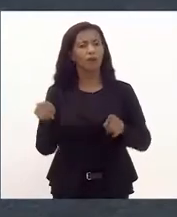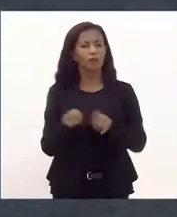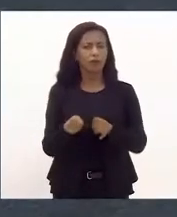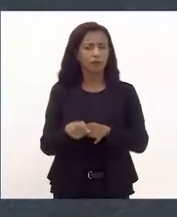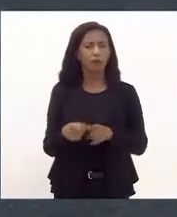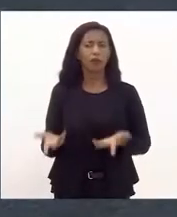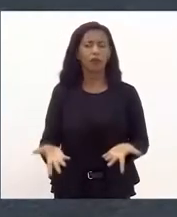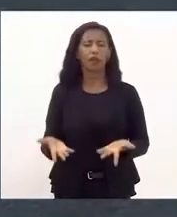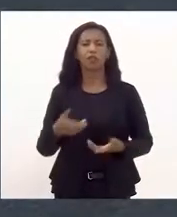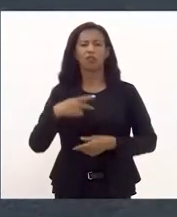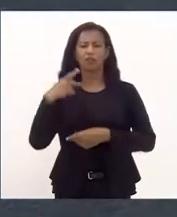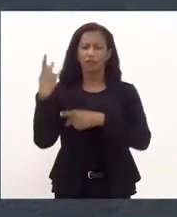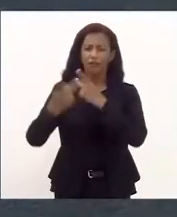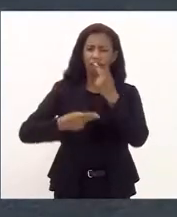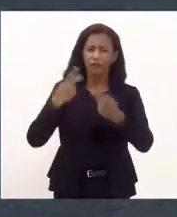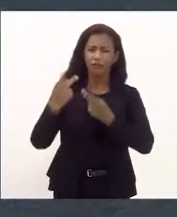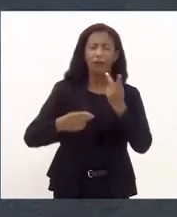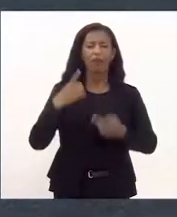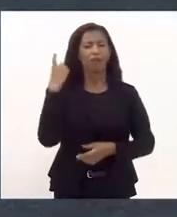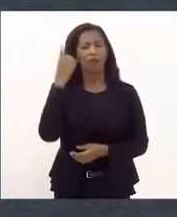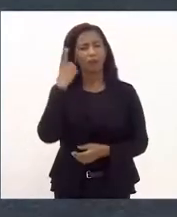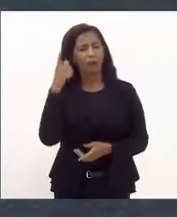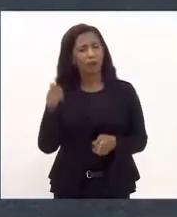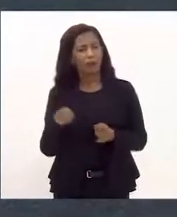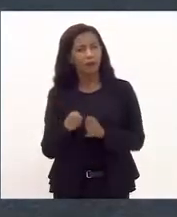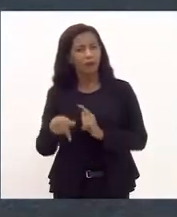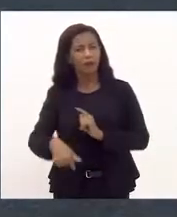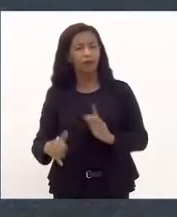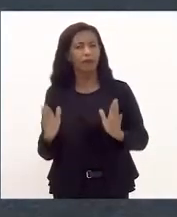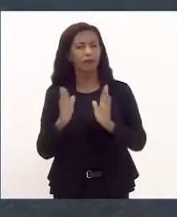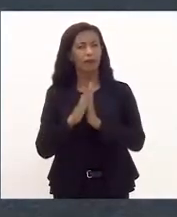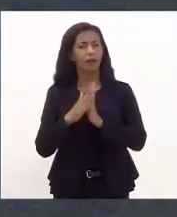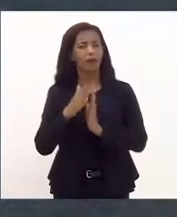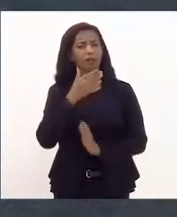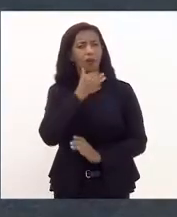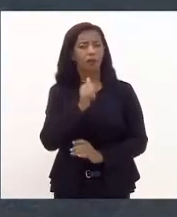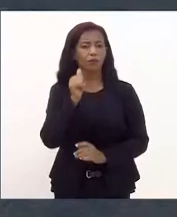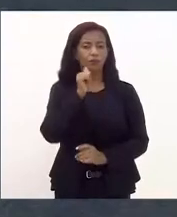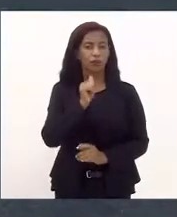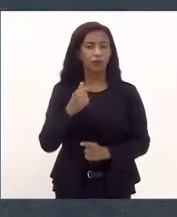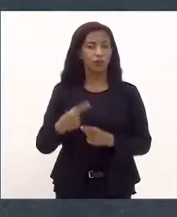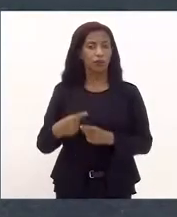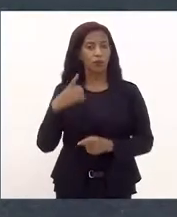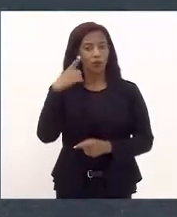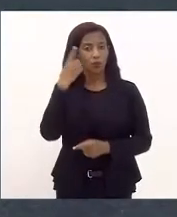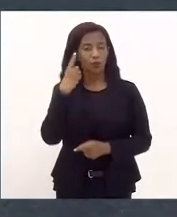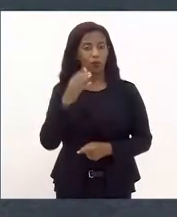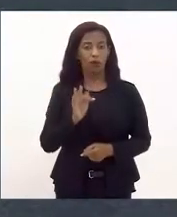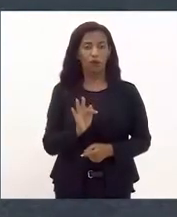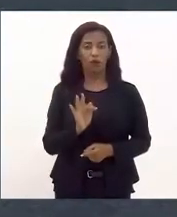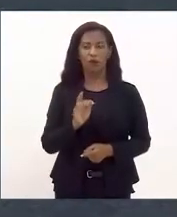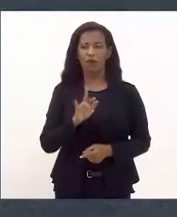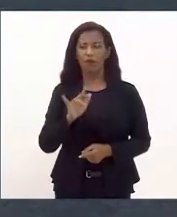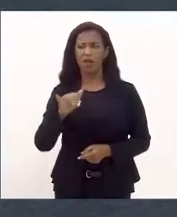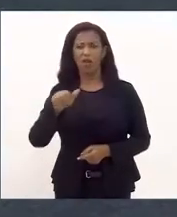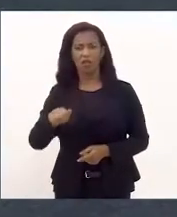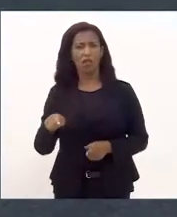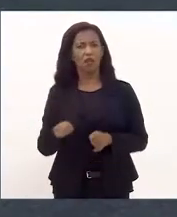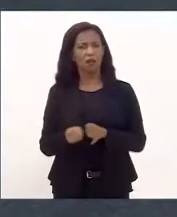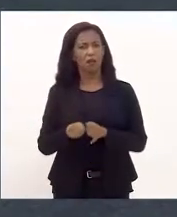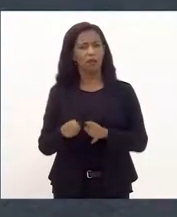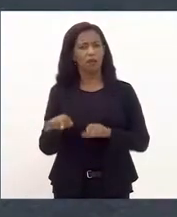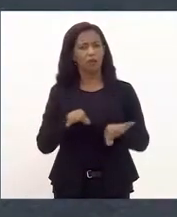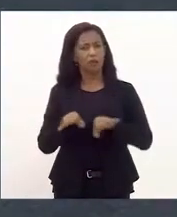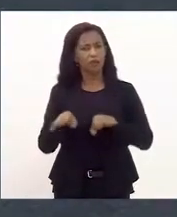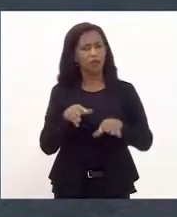sentido. Diversas deputadas dessa casa e deputados, eu lembro que o deputado Ferreirinha também teve um projeto